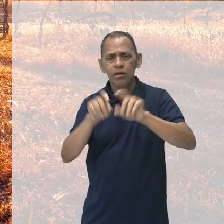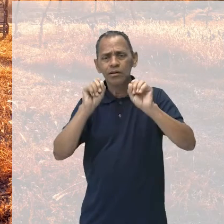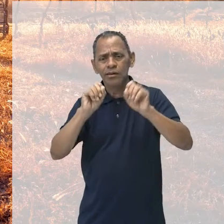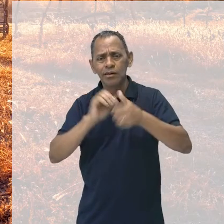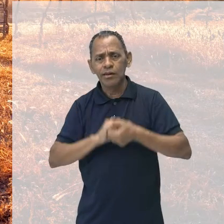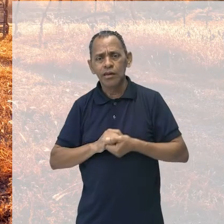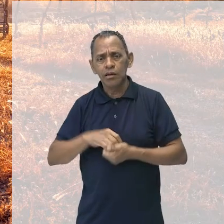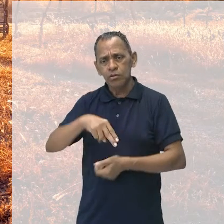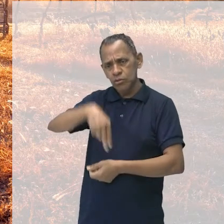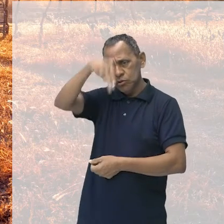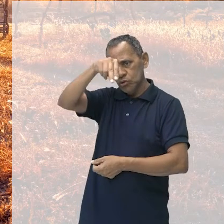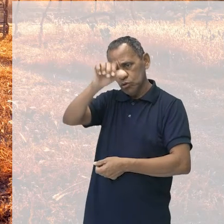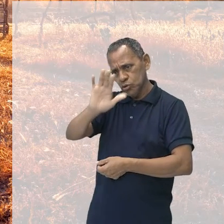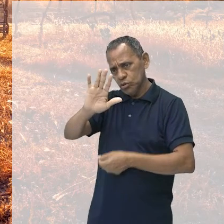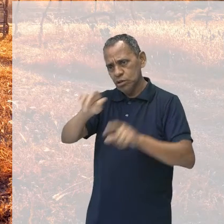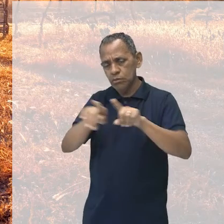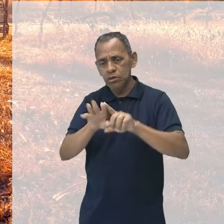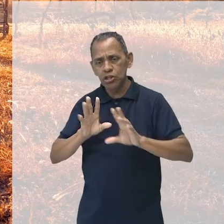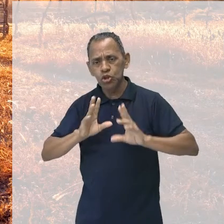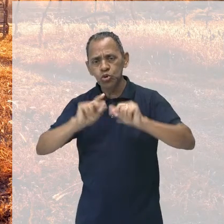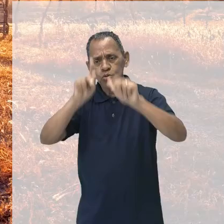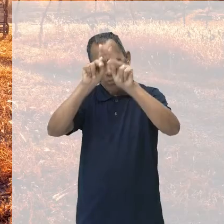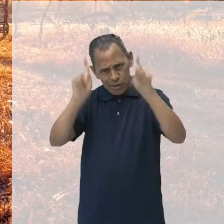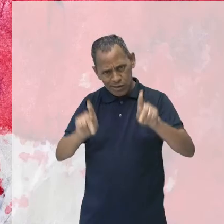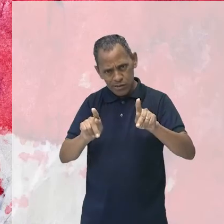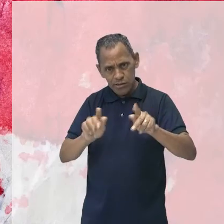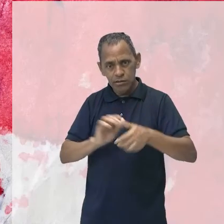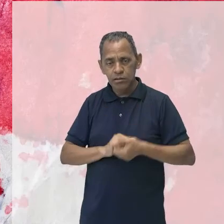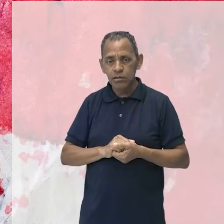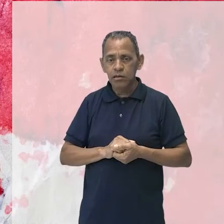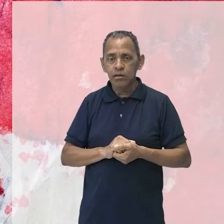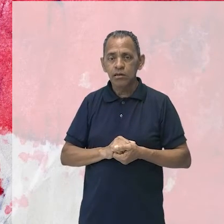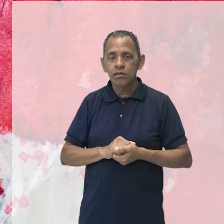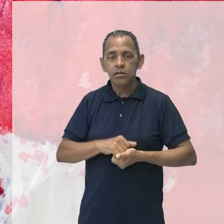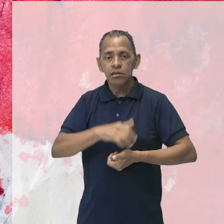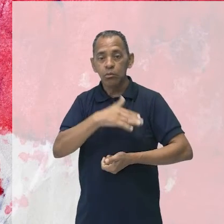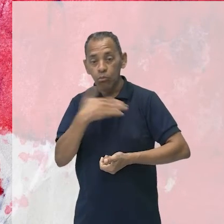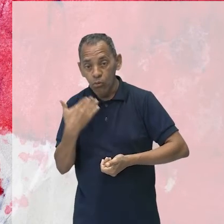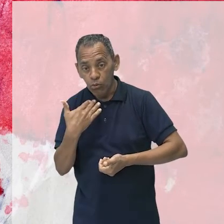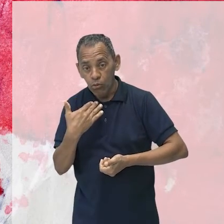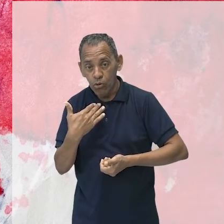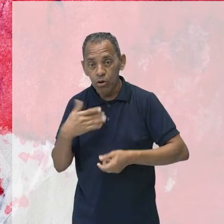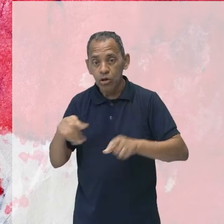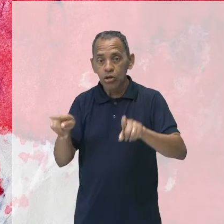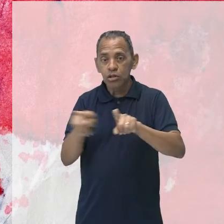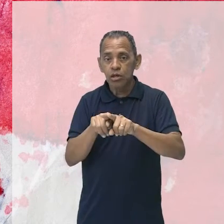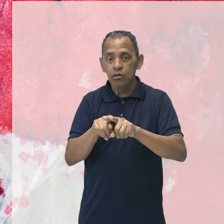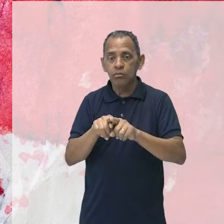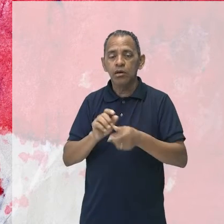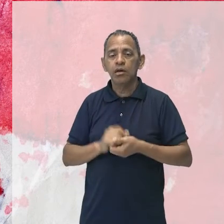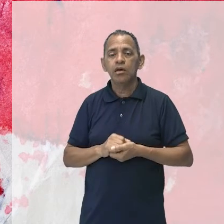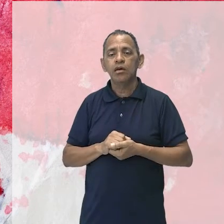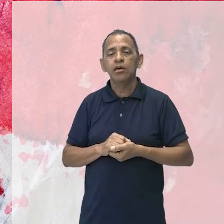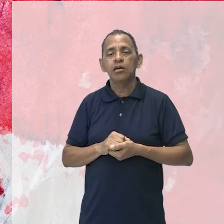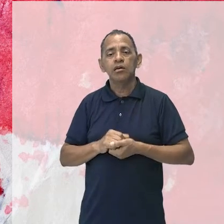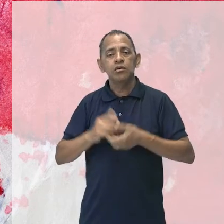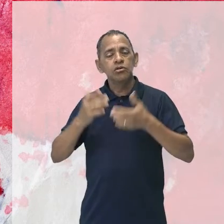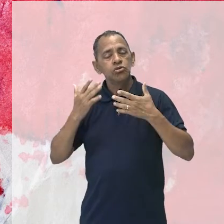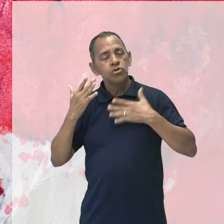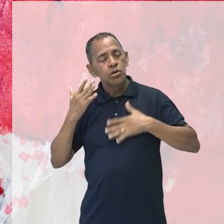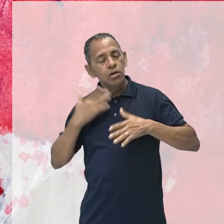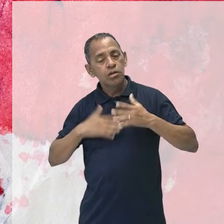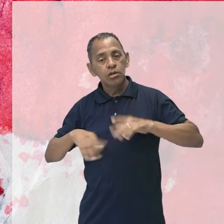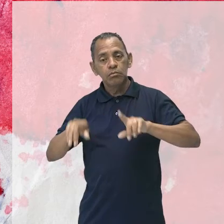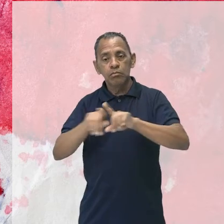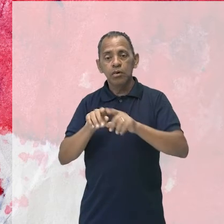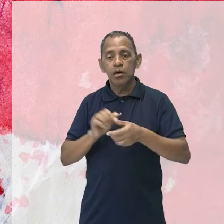no Nordeste, tudo em paz. Na morte, eu descanso, mas o